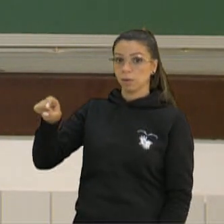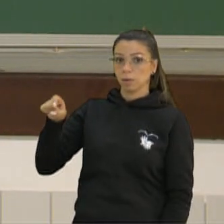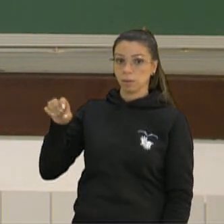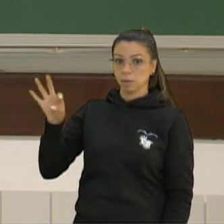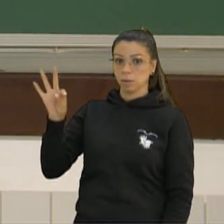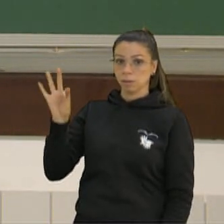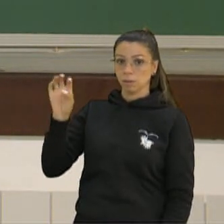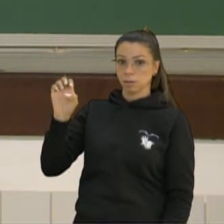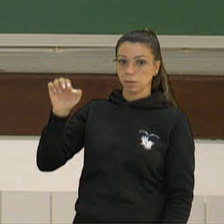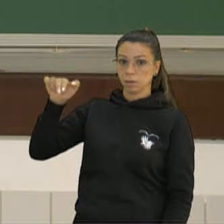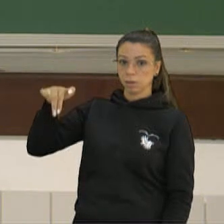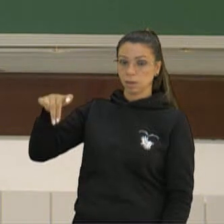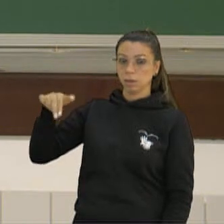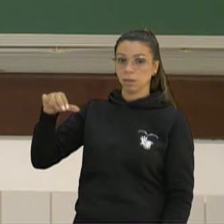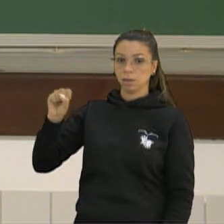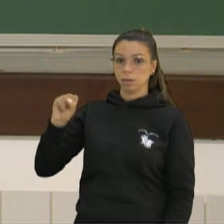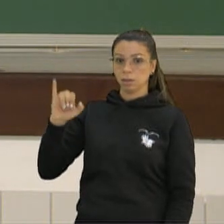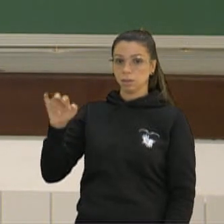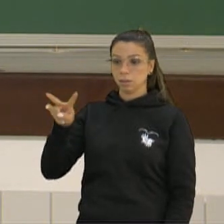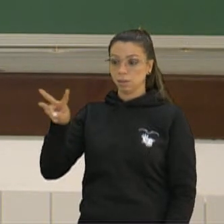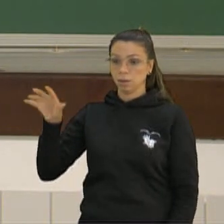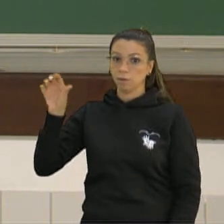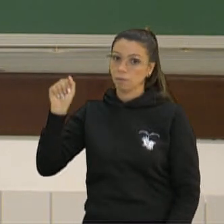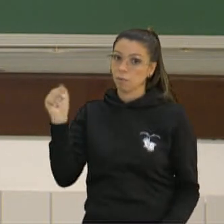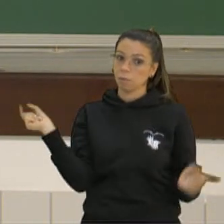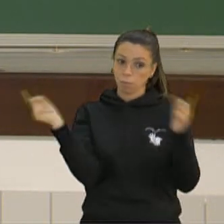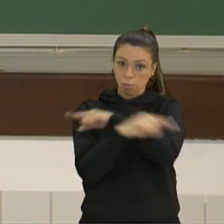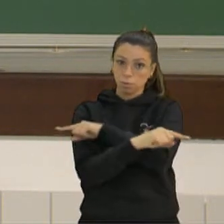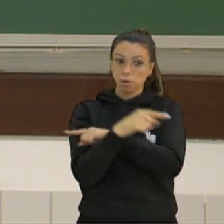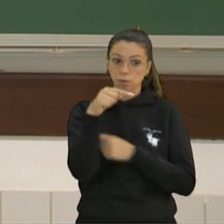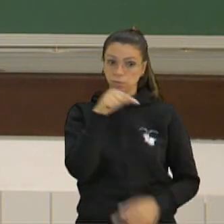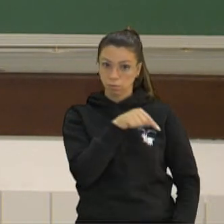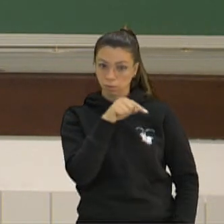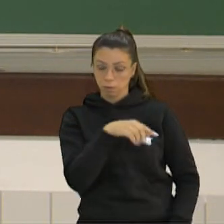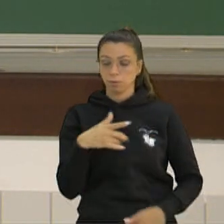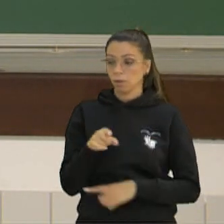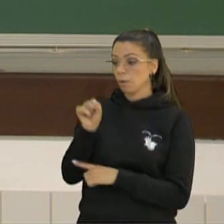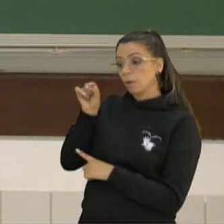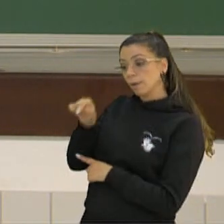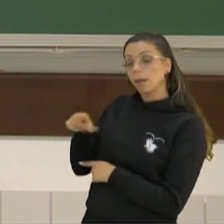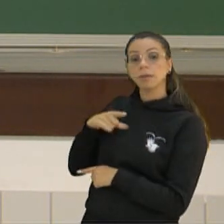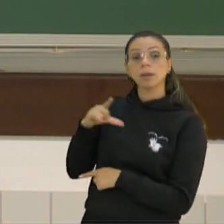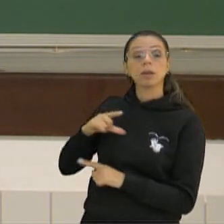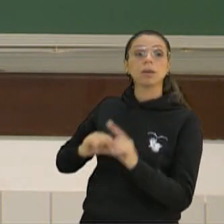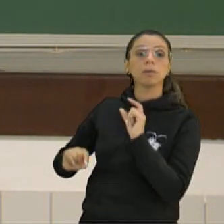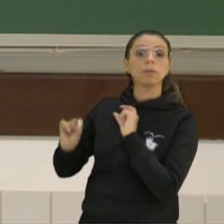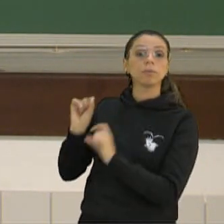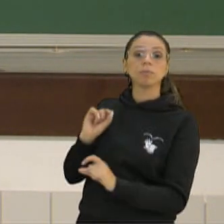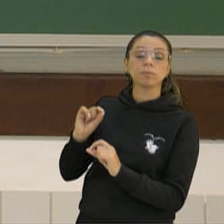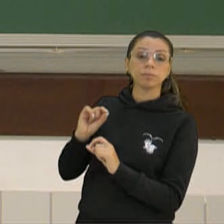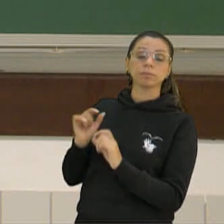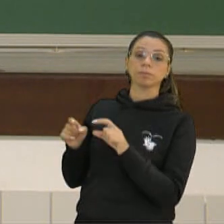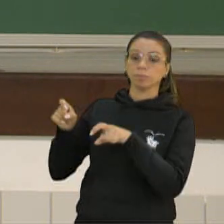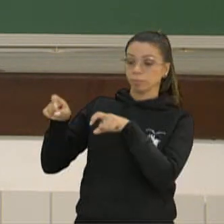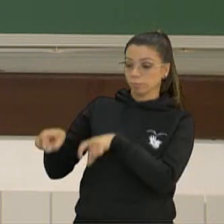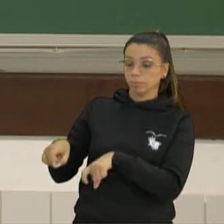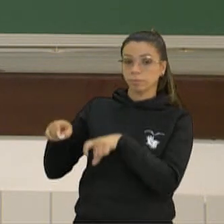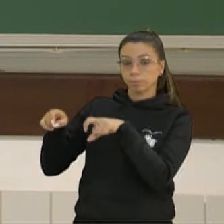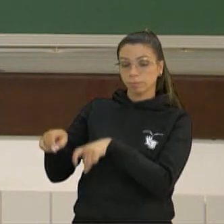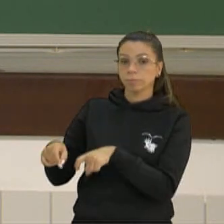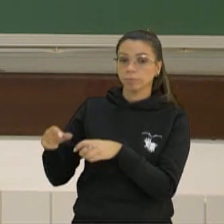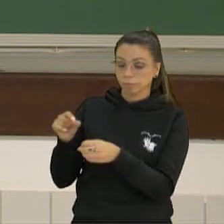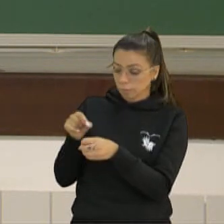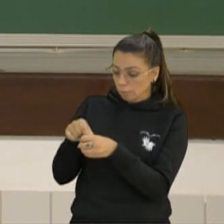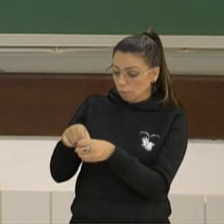em alguns aspectos ela é o contrário ali da intensiva. Então, nessa modalidade, a produtividade, ela